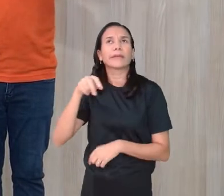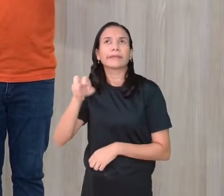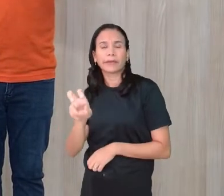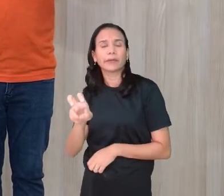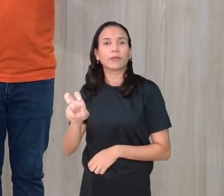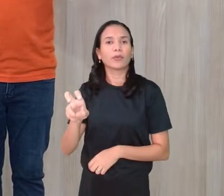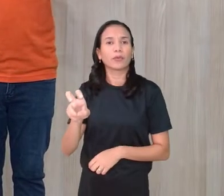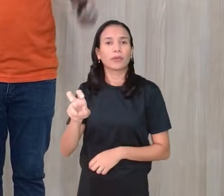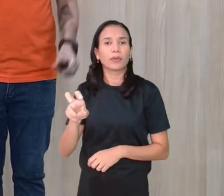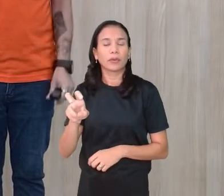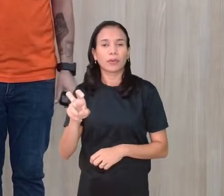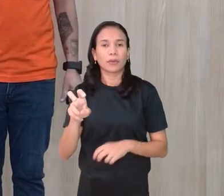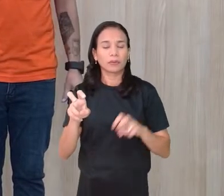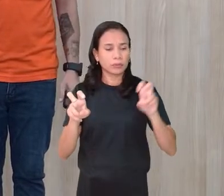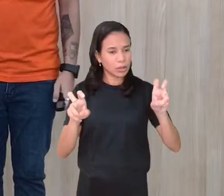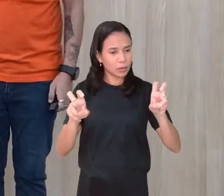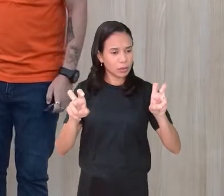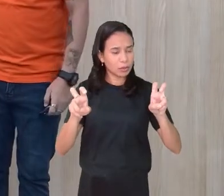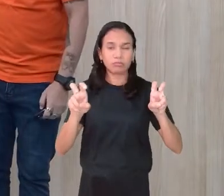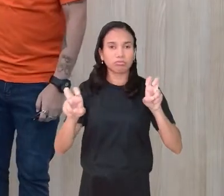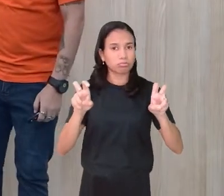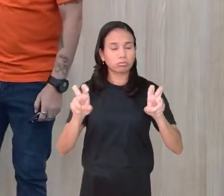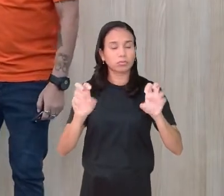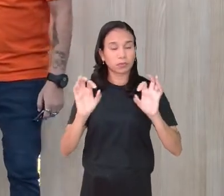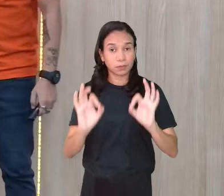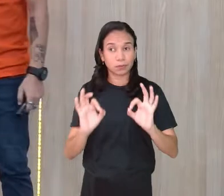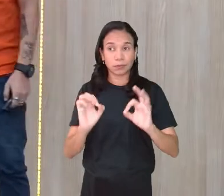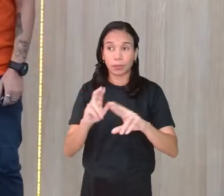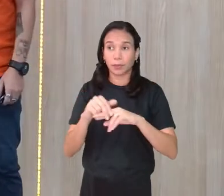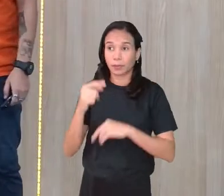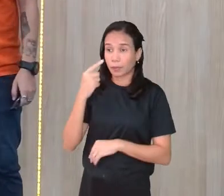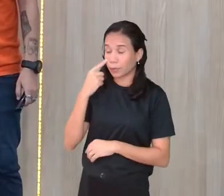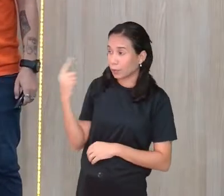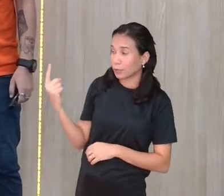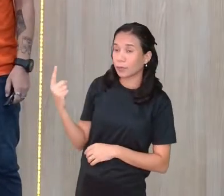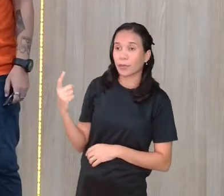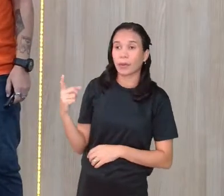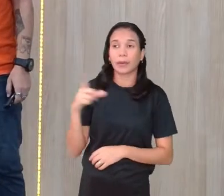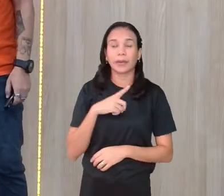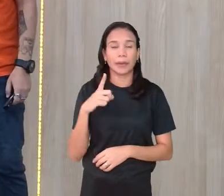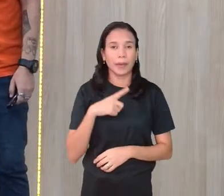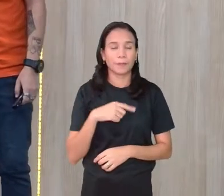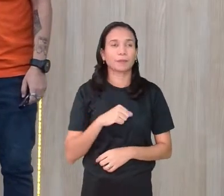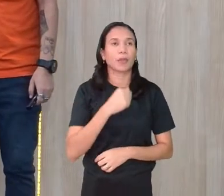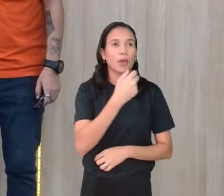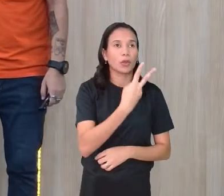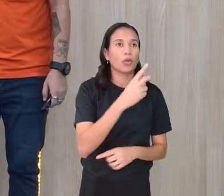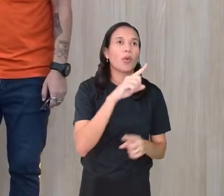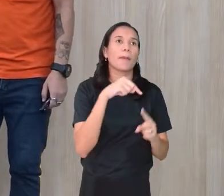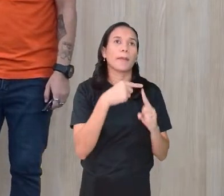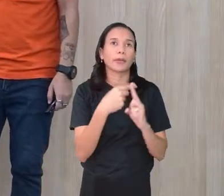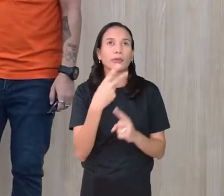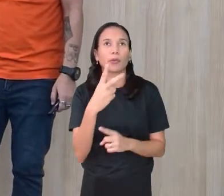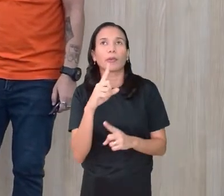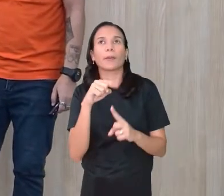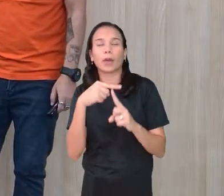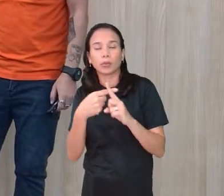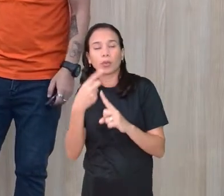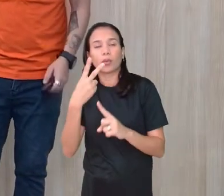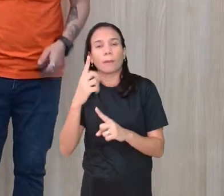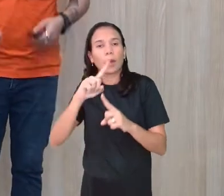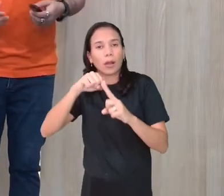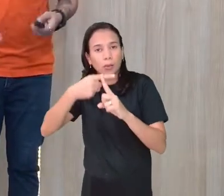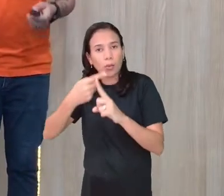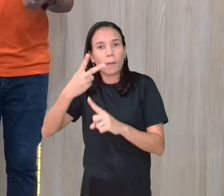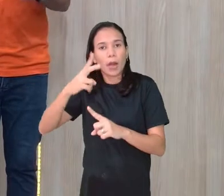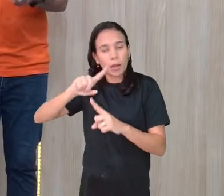seja, é 2 vezes o número 5. Então, quando eu coloco aqui, ó, eu vou obter 2 mais 2 mais 2 mais 2 mais